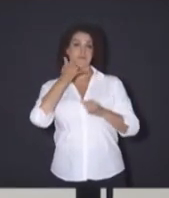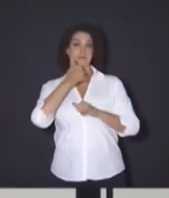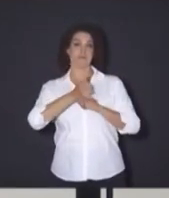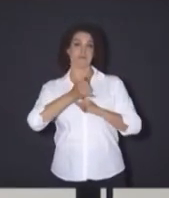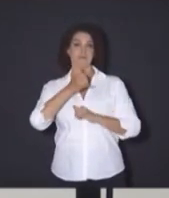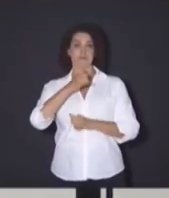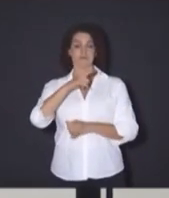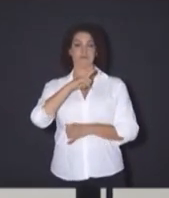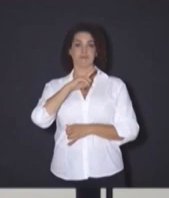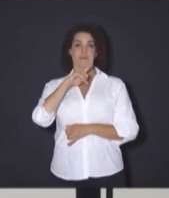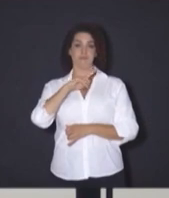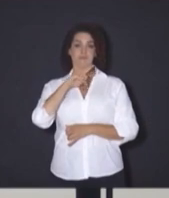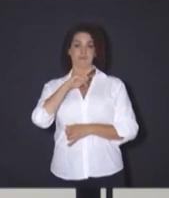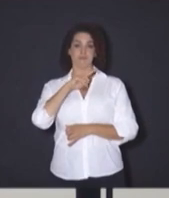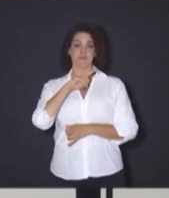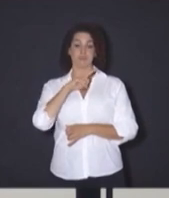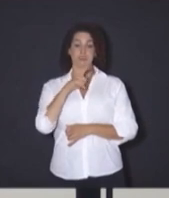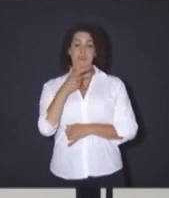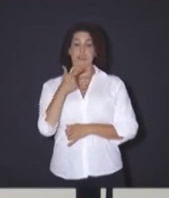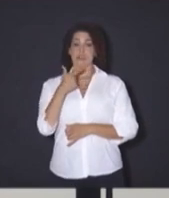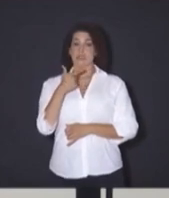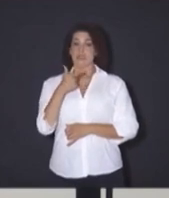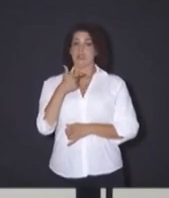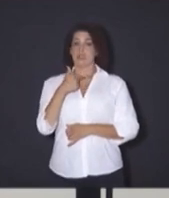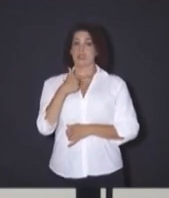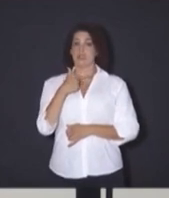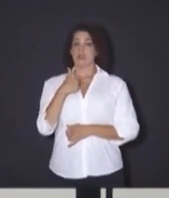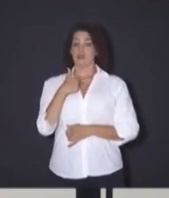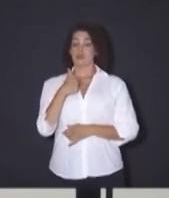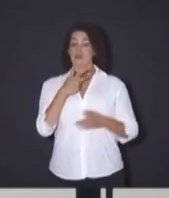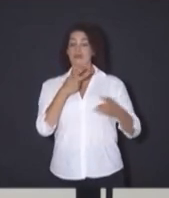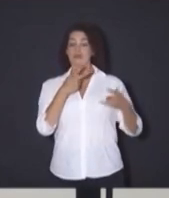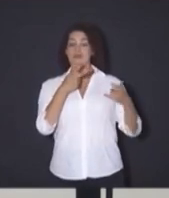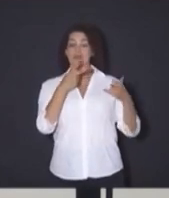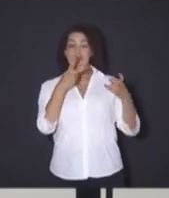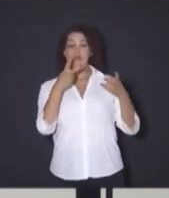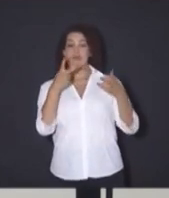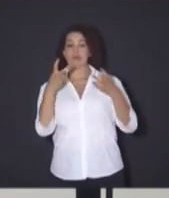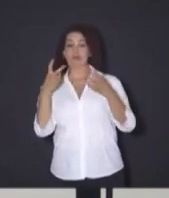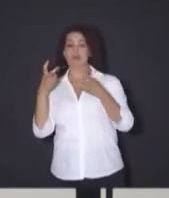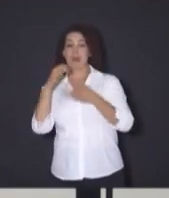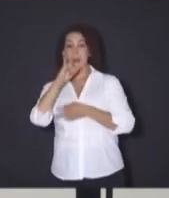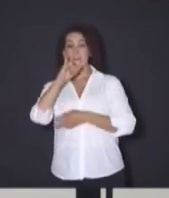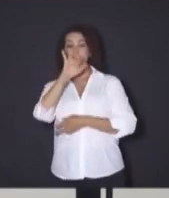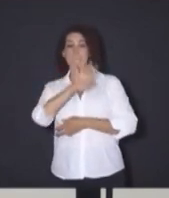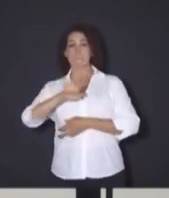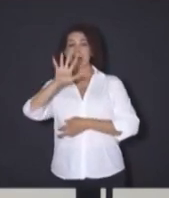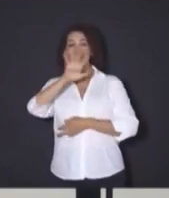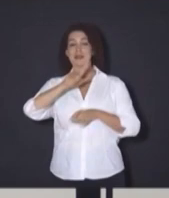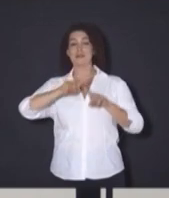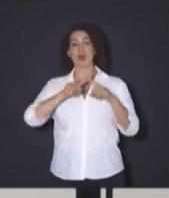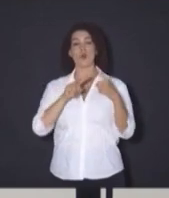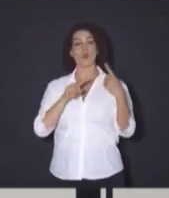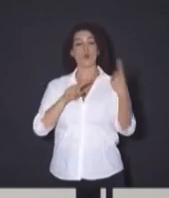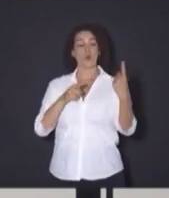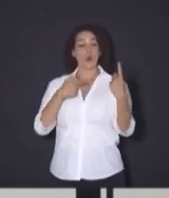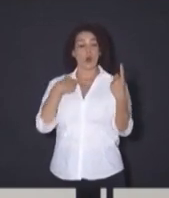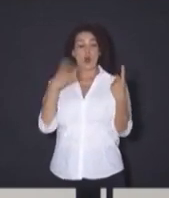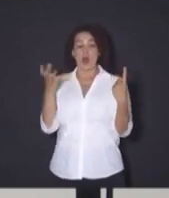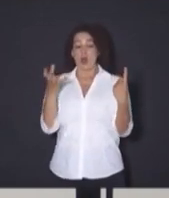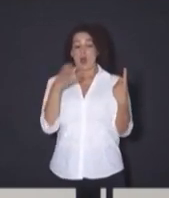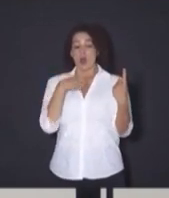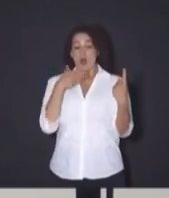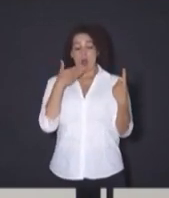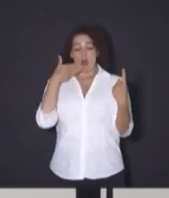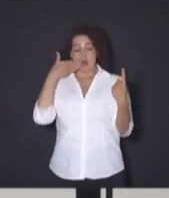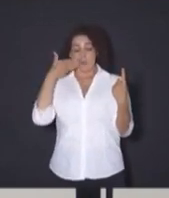eu fiquei uma das muitas imagens, mas uma das coisas que me deixou muito horrorizada, que